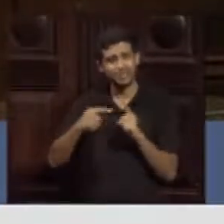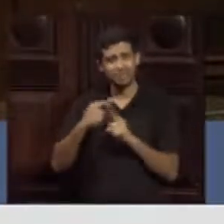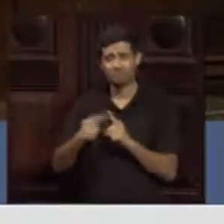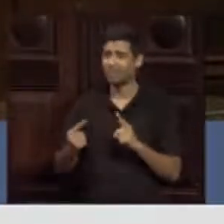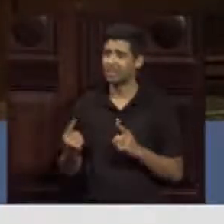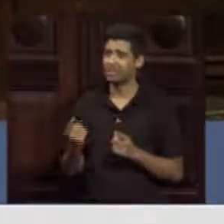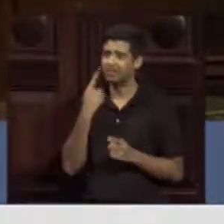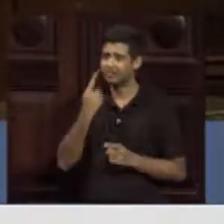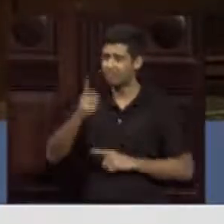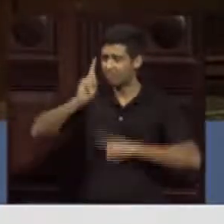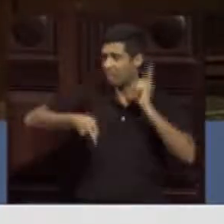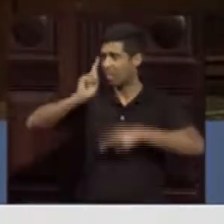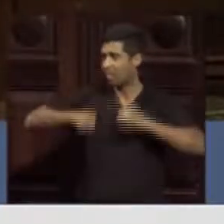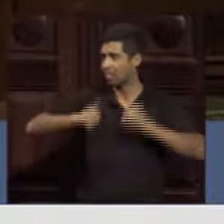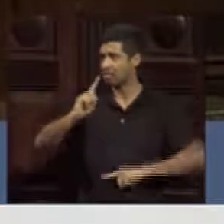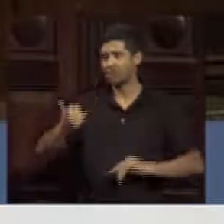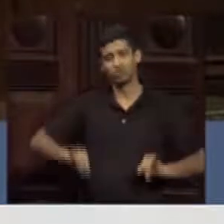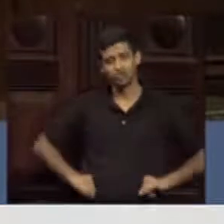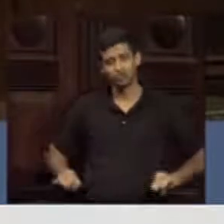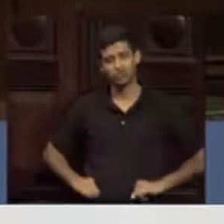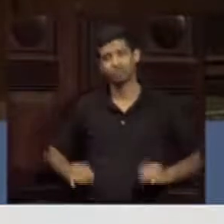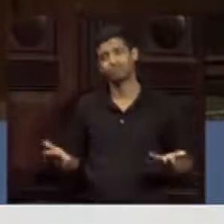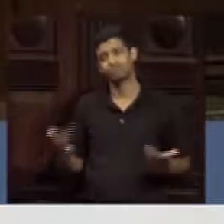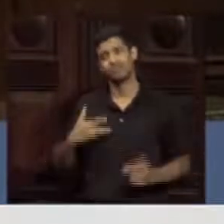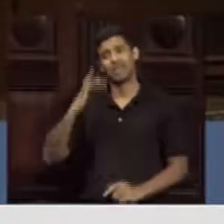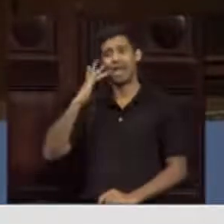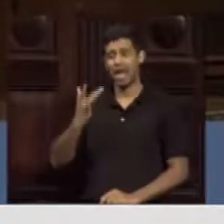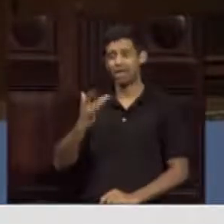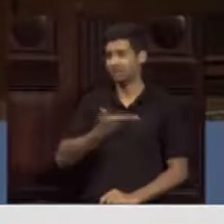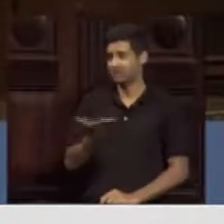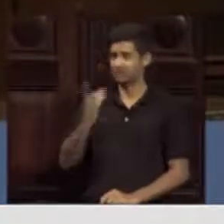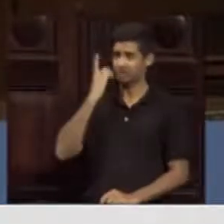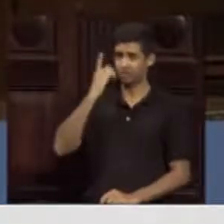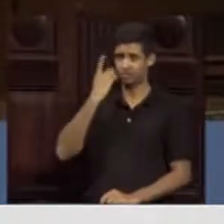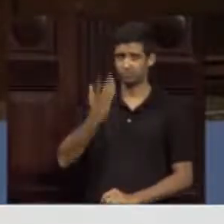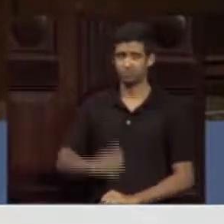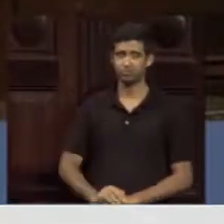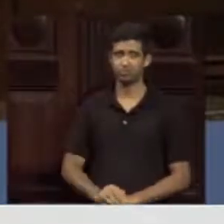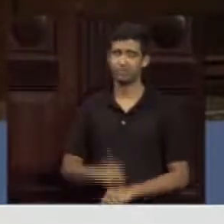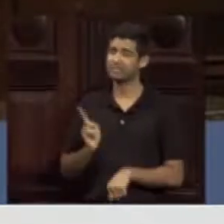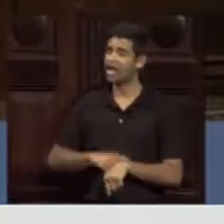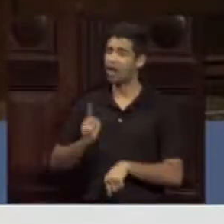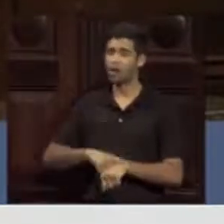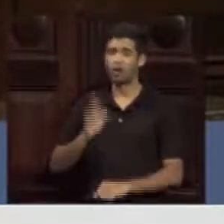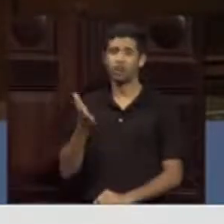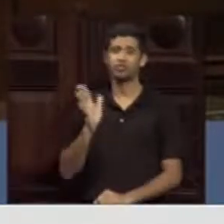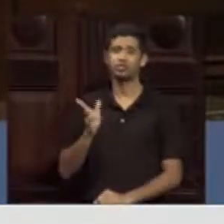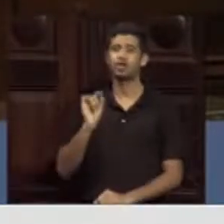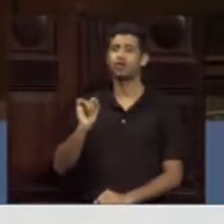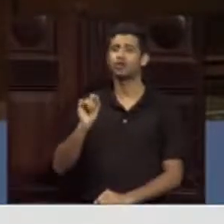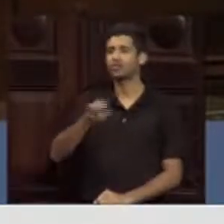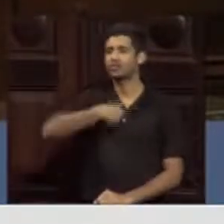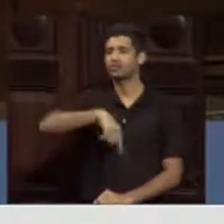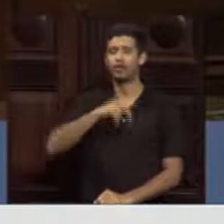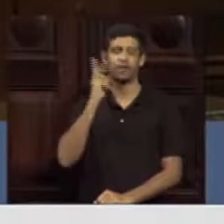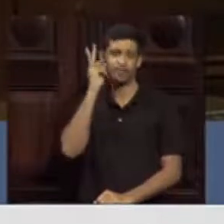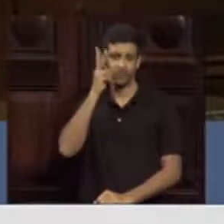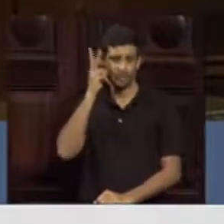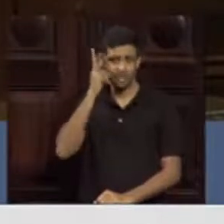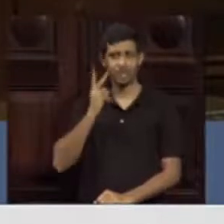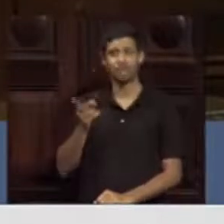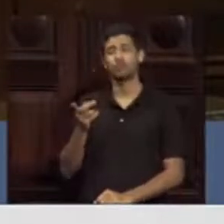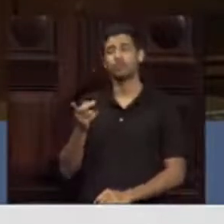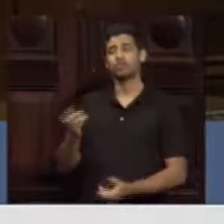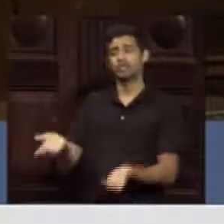vivemos hoje no Rio. Acho, senhoras e senhores deputados, que está na hora dos vereadores do Rio de Janeiro